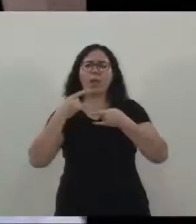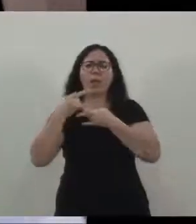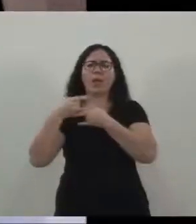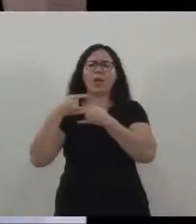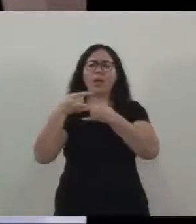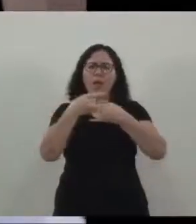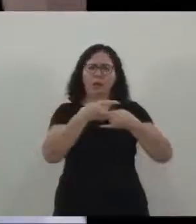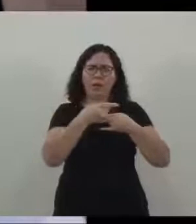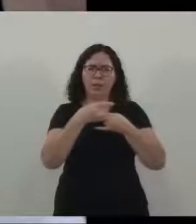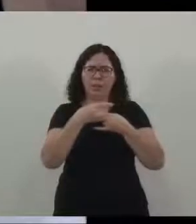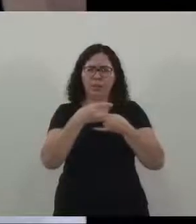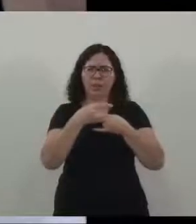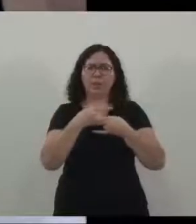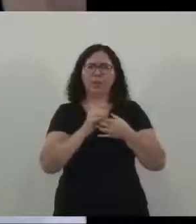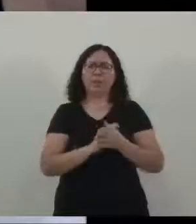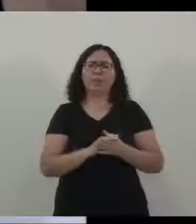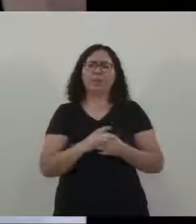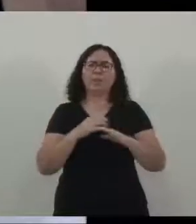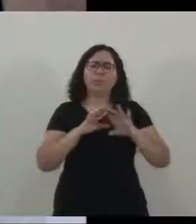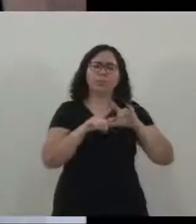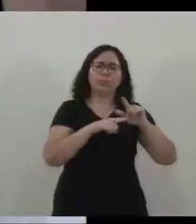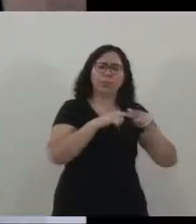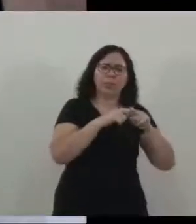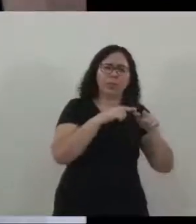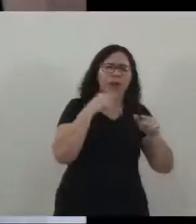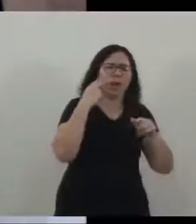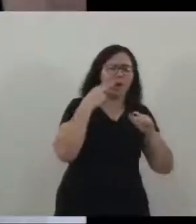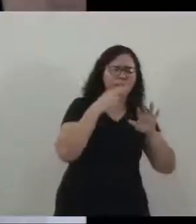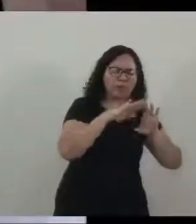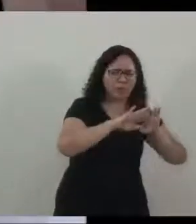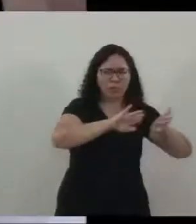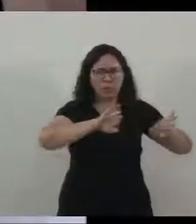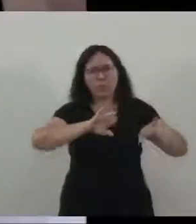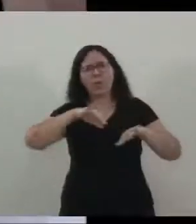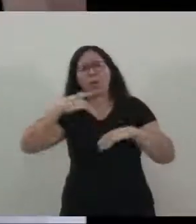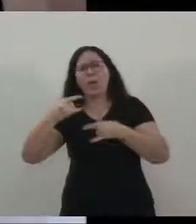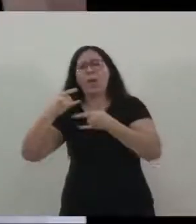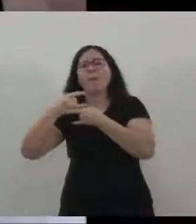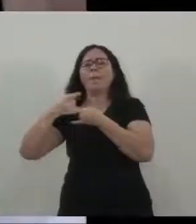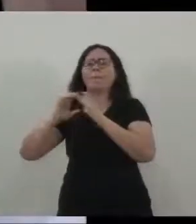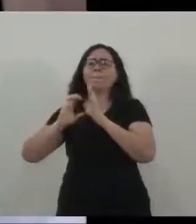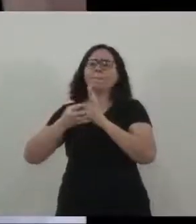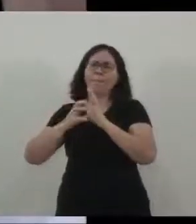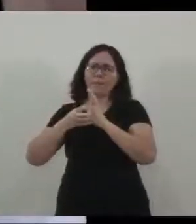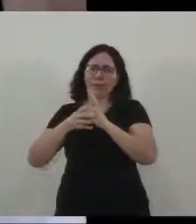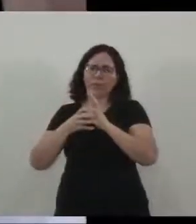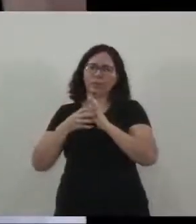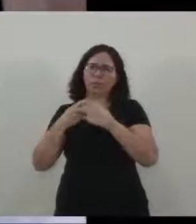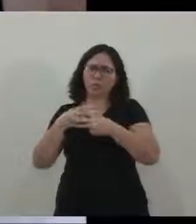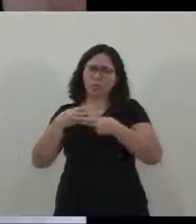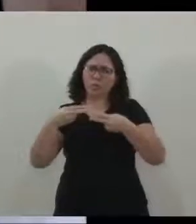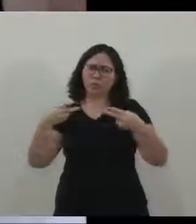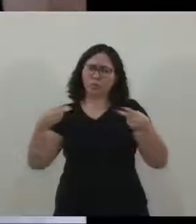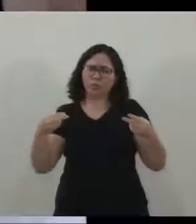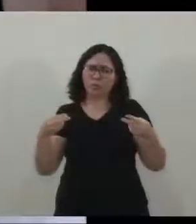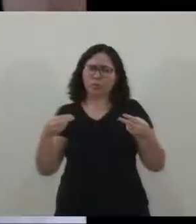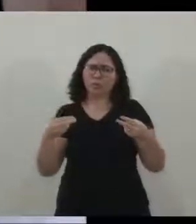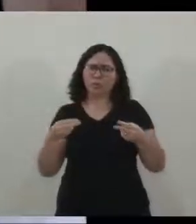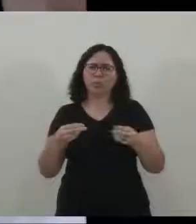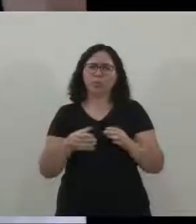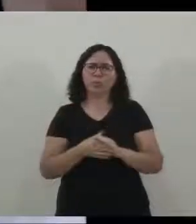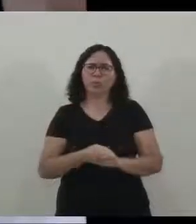um pouco, né, o trabalho parlamentar, institucional, para não trazer certas coisas para